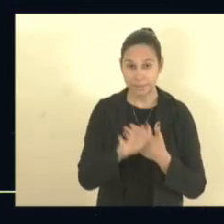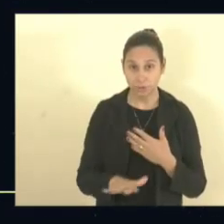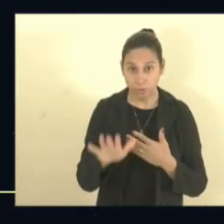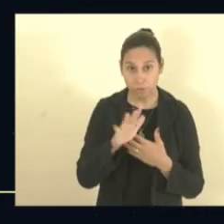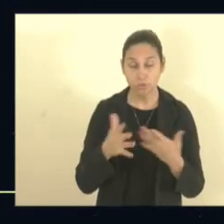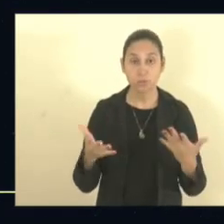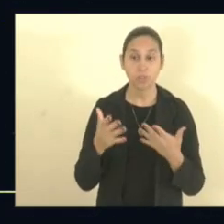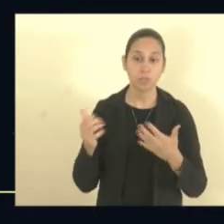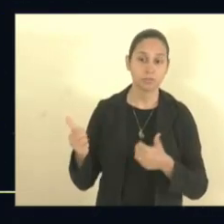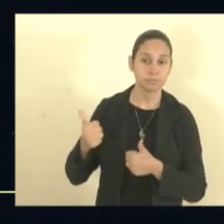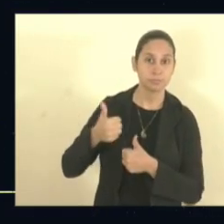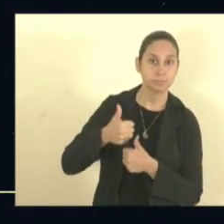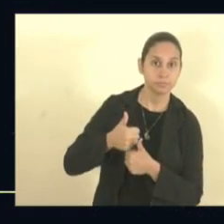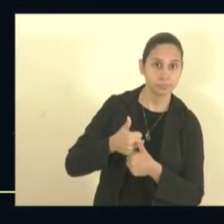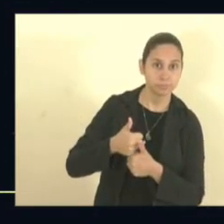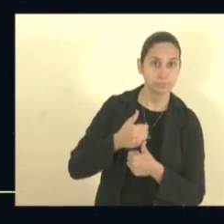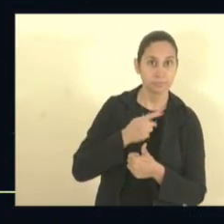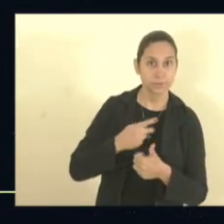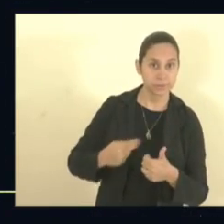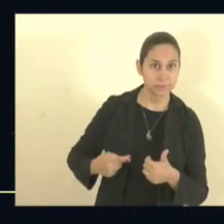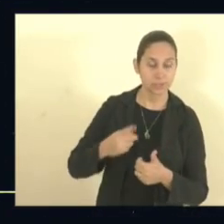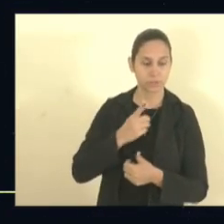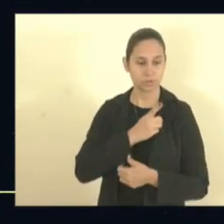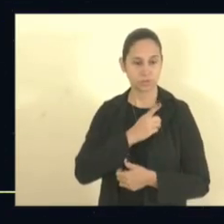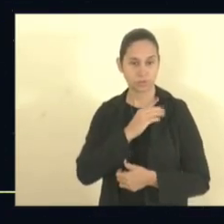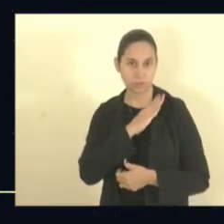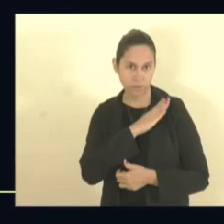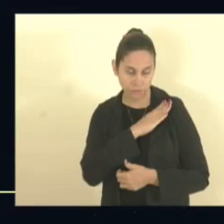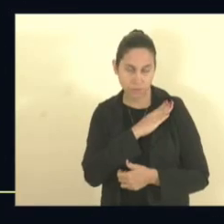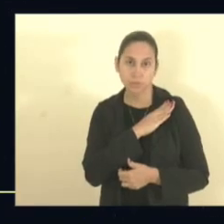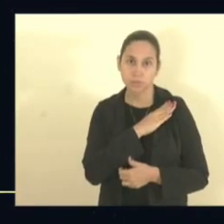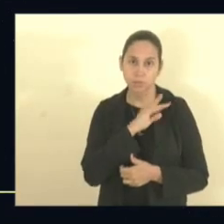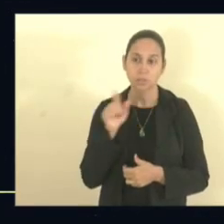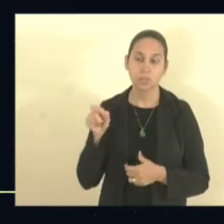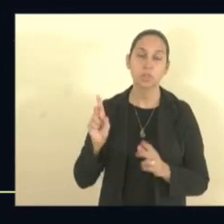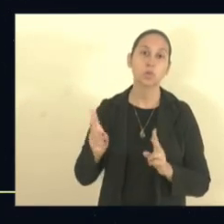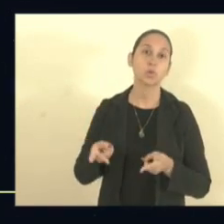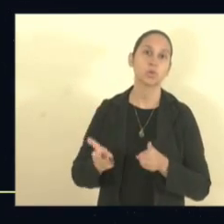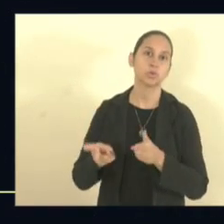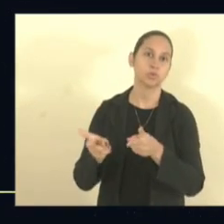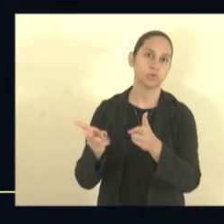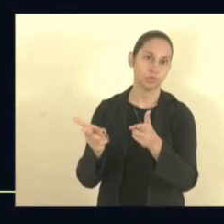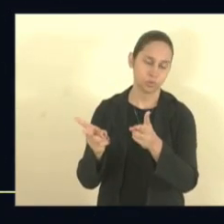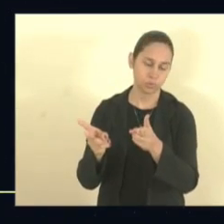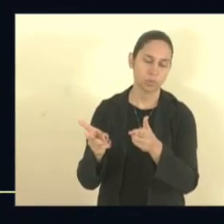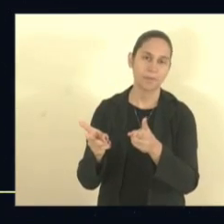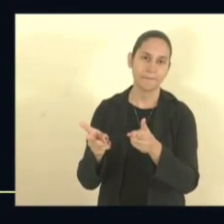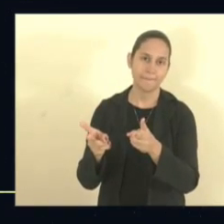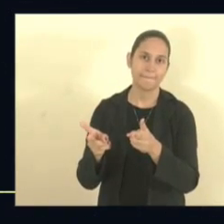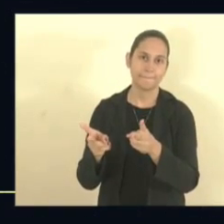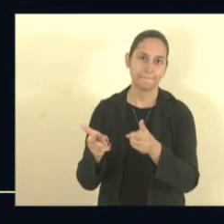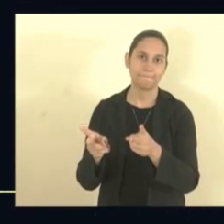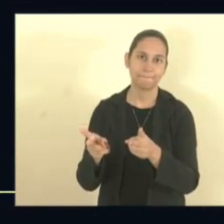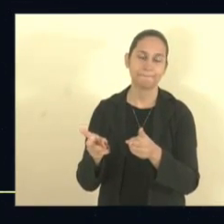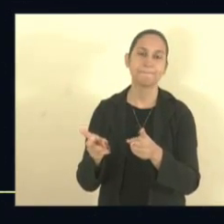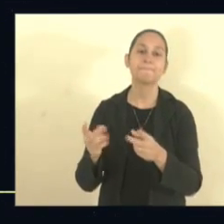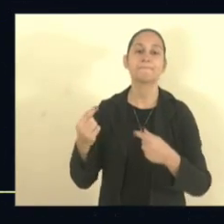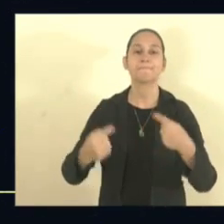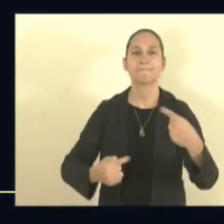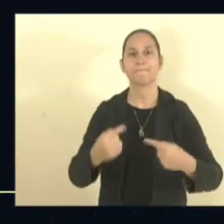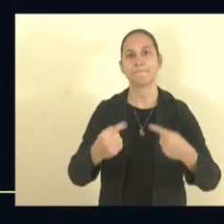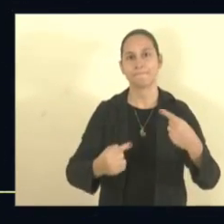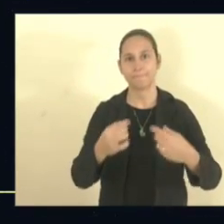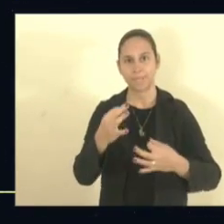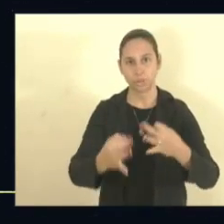a palavra para a presidência, para o deputado Danilo Baez, para que ele possa dar seguimento aí naqueles que vão se